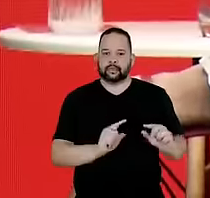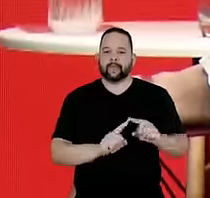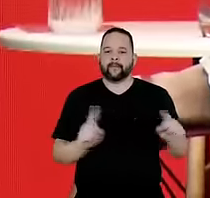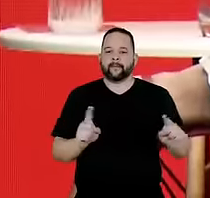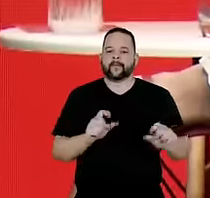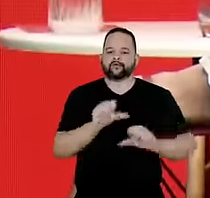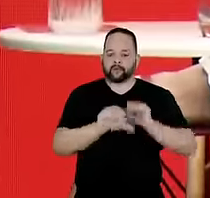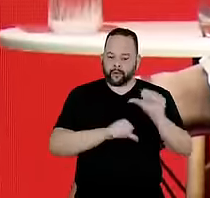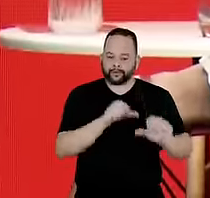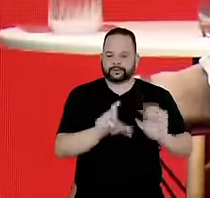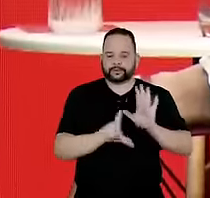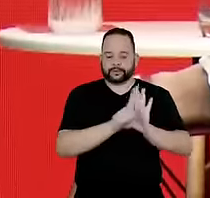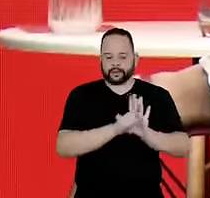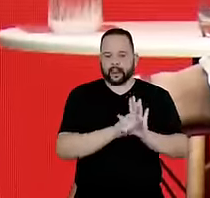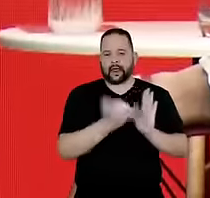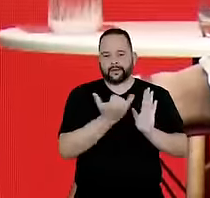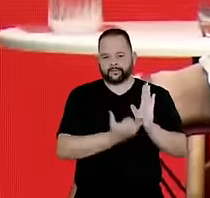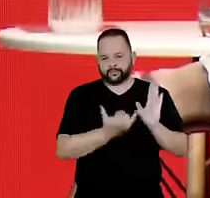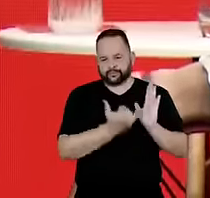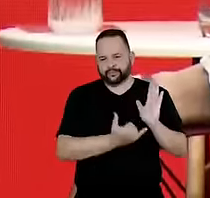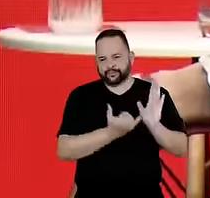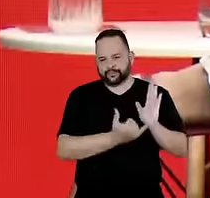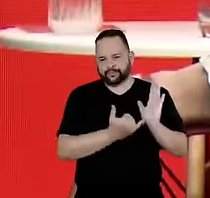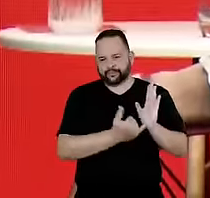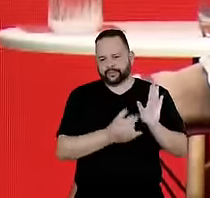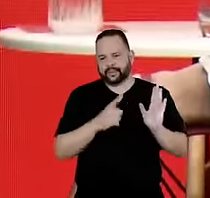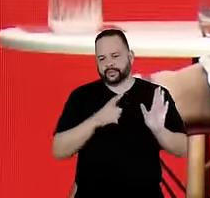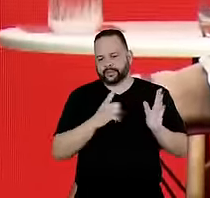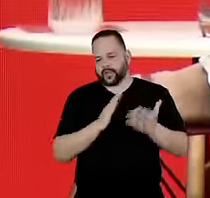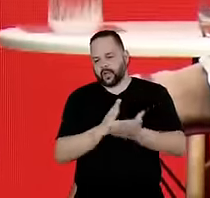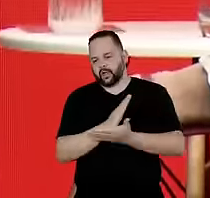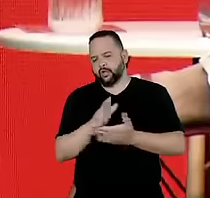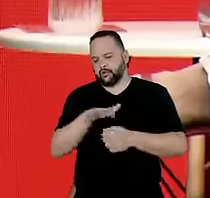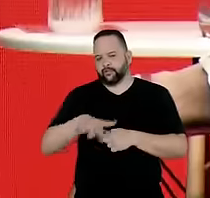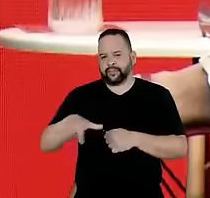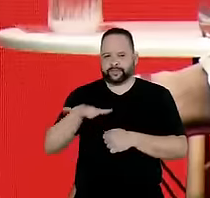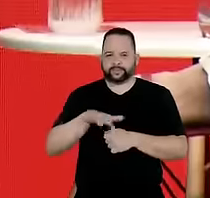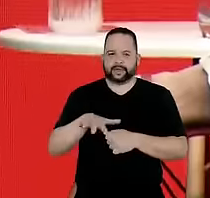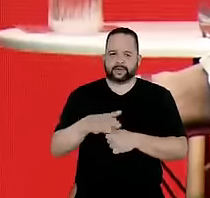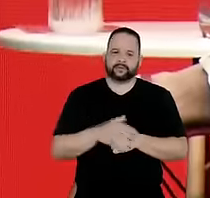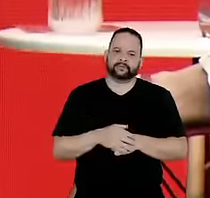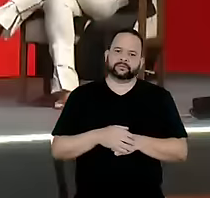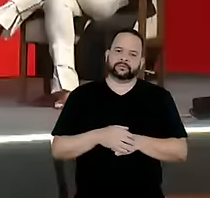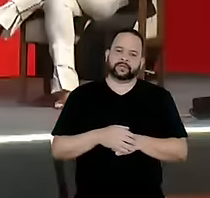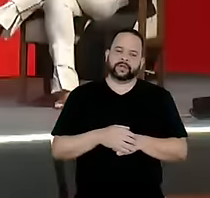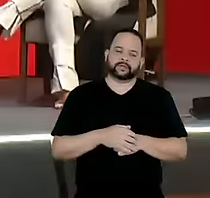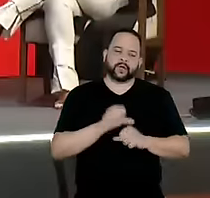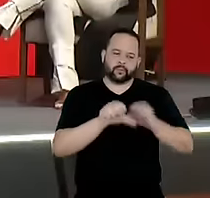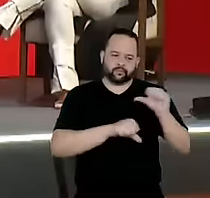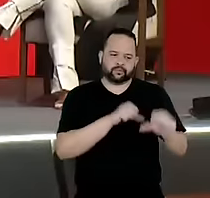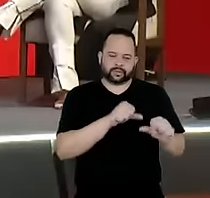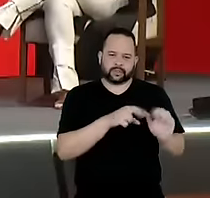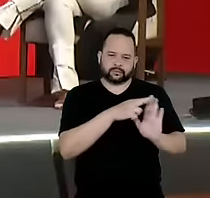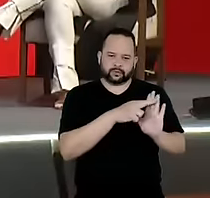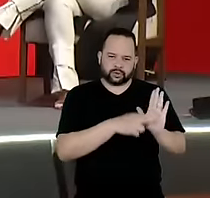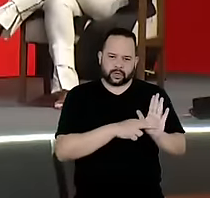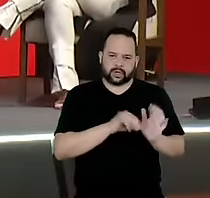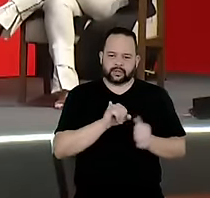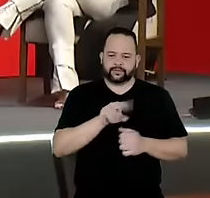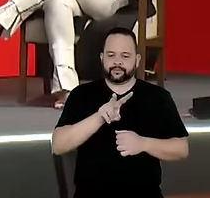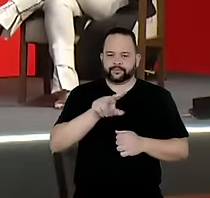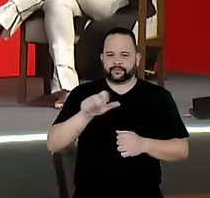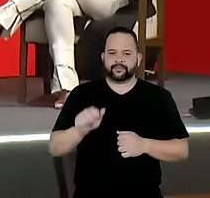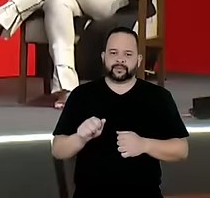assim tem alguns setores primeiro assim essa reforma do Iva né Eh o setor de serviço é um setor que é um